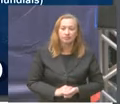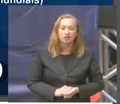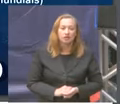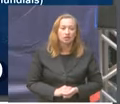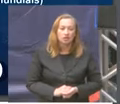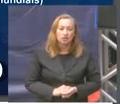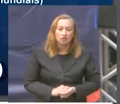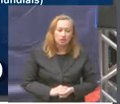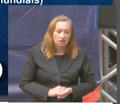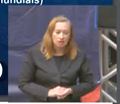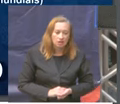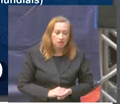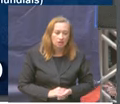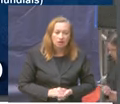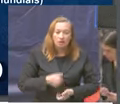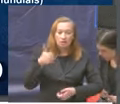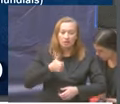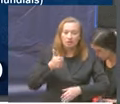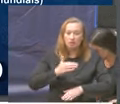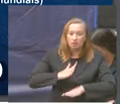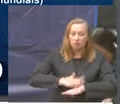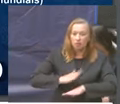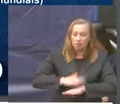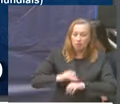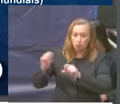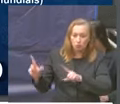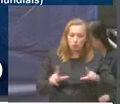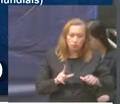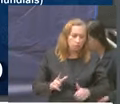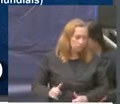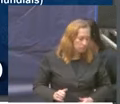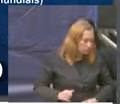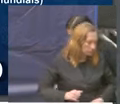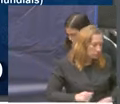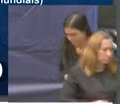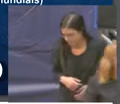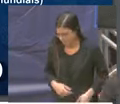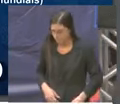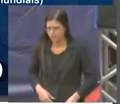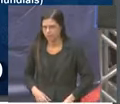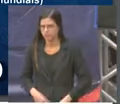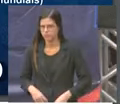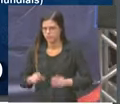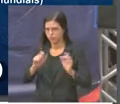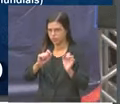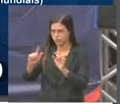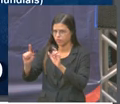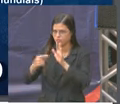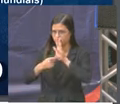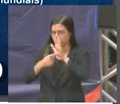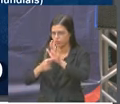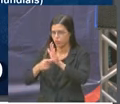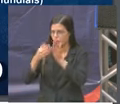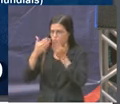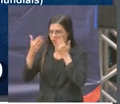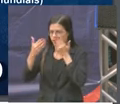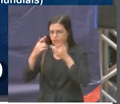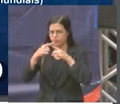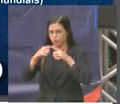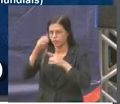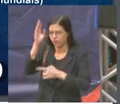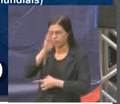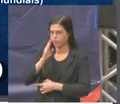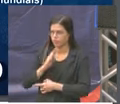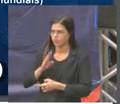aquele ponto que eu trouxe do primeiro momento do slide, que é o diferencial comparativo do Brasil no mundo. Por que que o Brasil está no centro do mundo quando a gente fala das